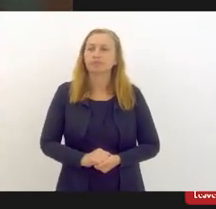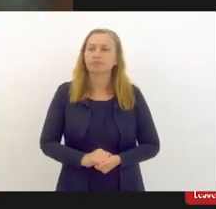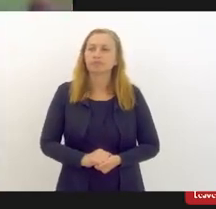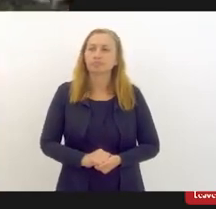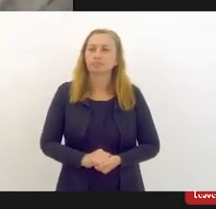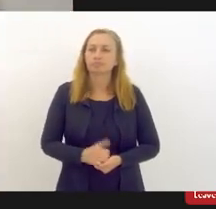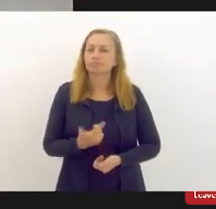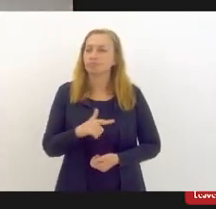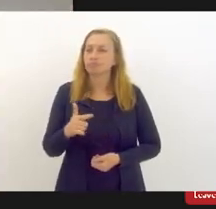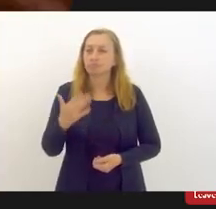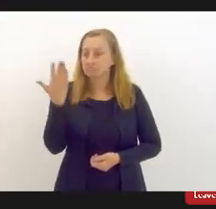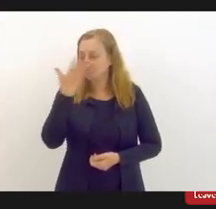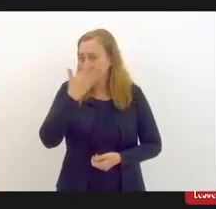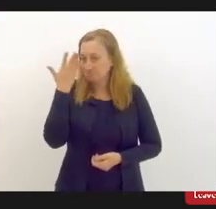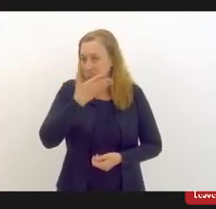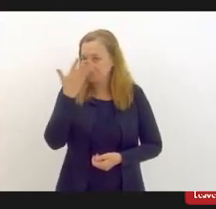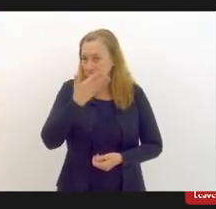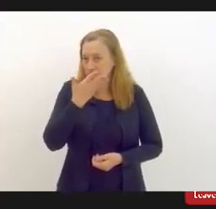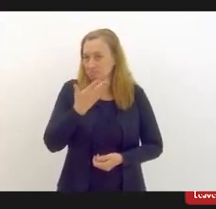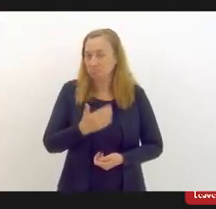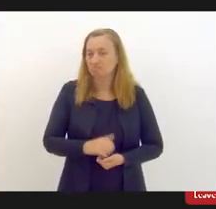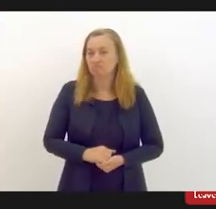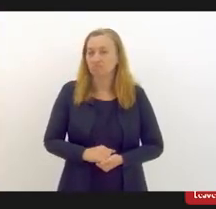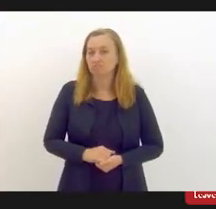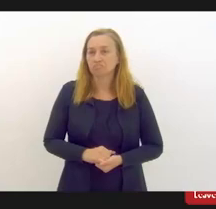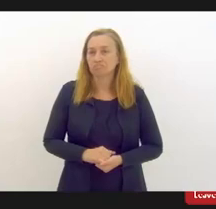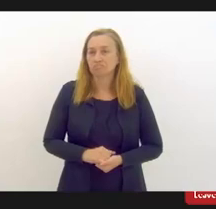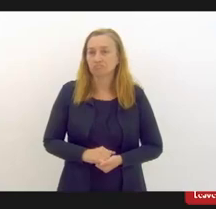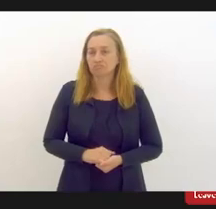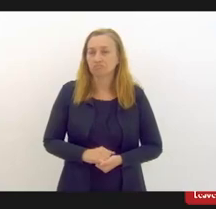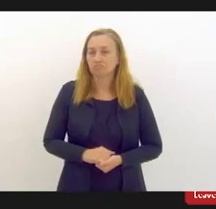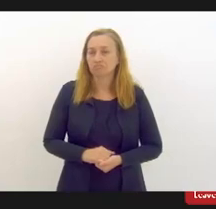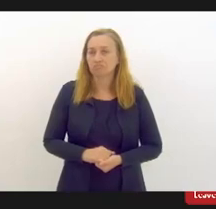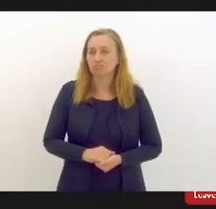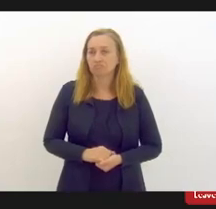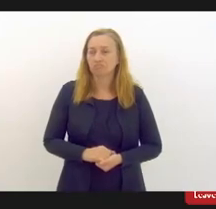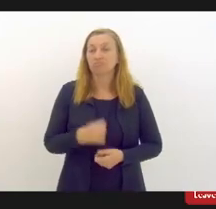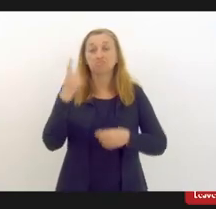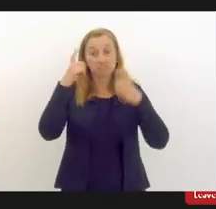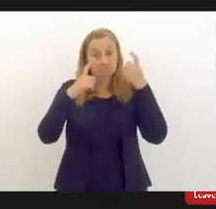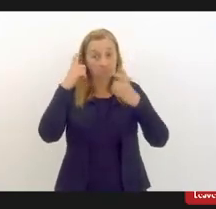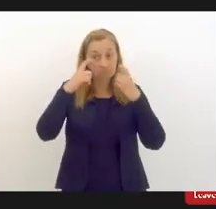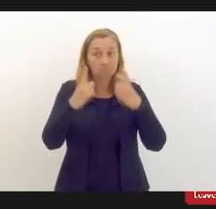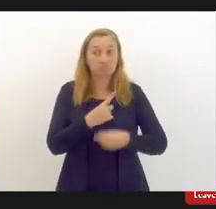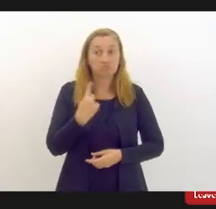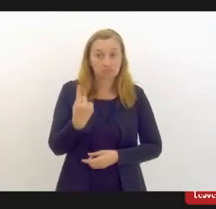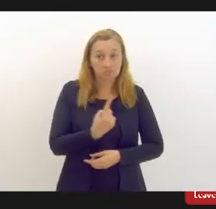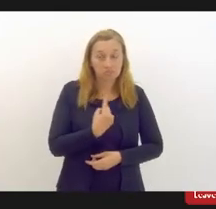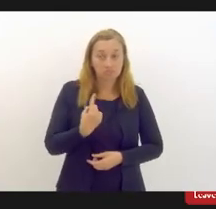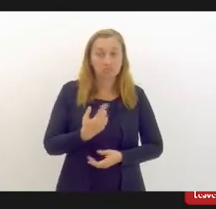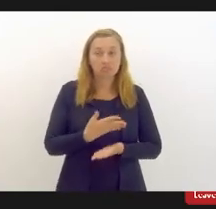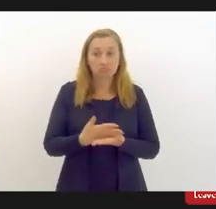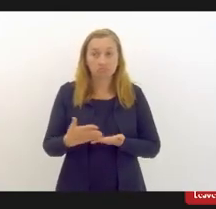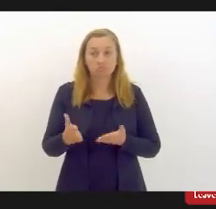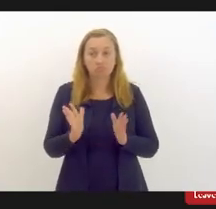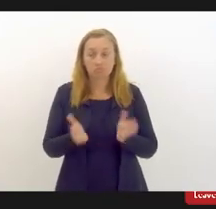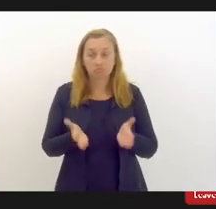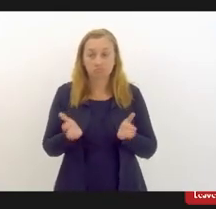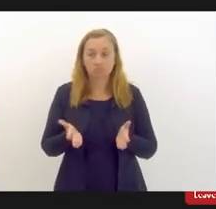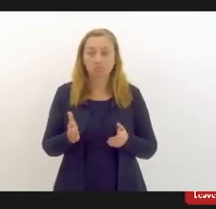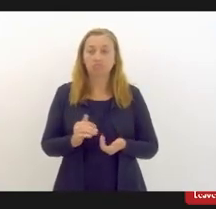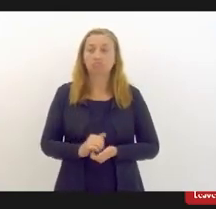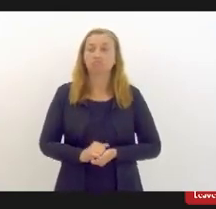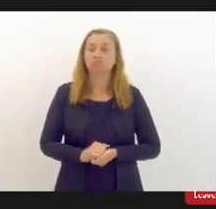E não temos visto isto como parâmetro. E isso nos preocupa muito no início agora do ano